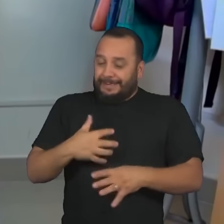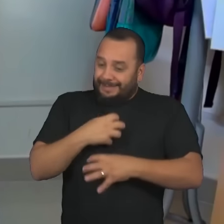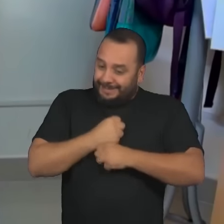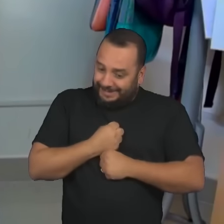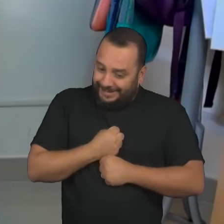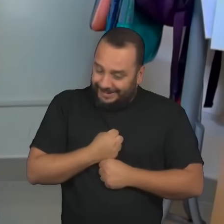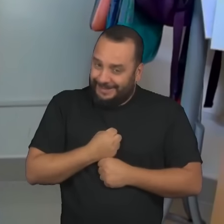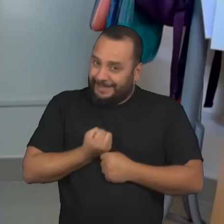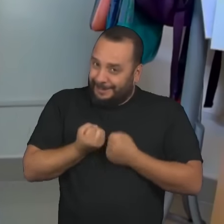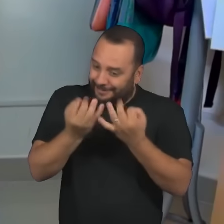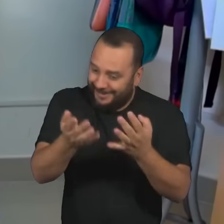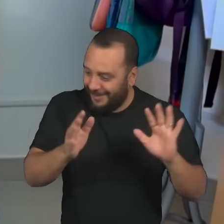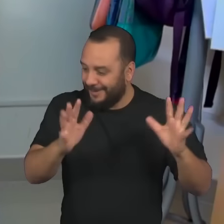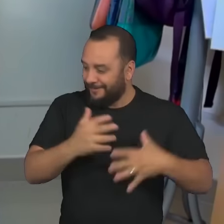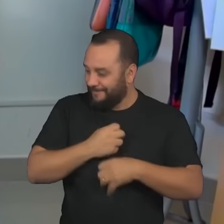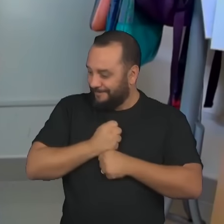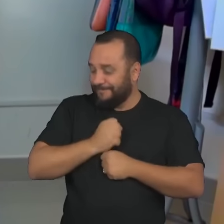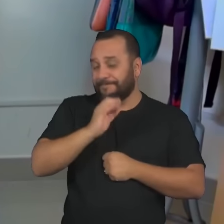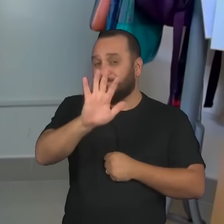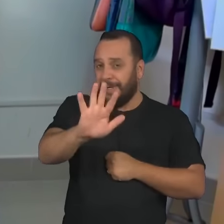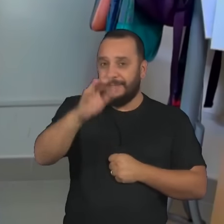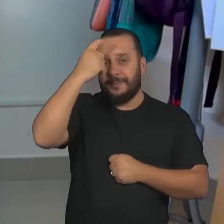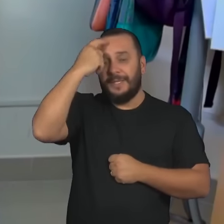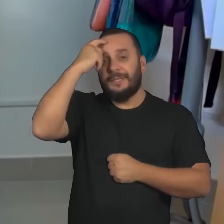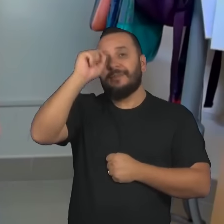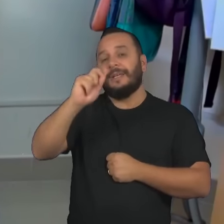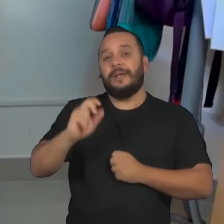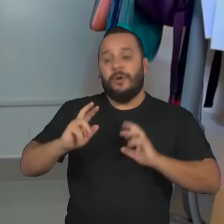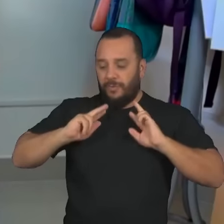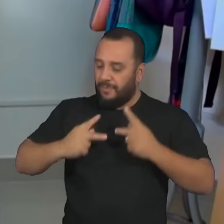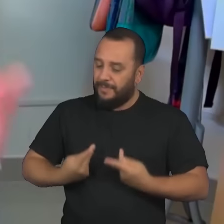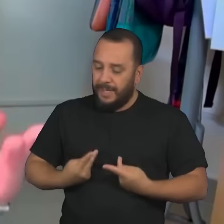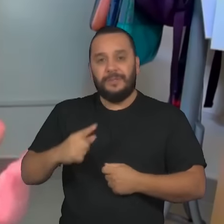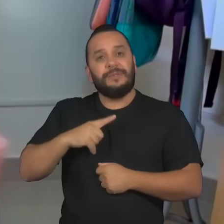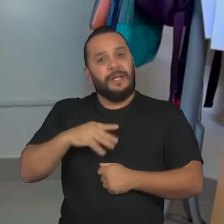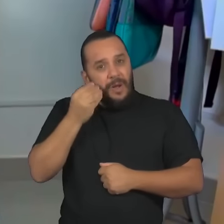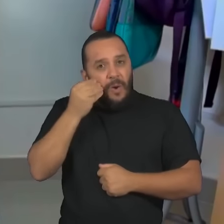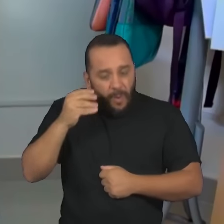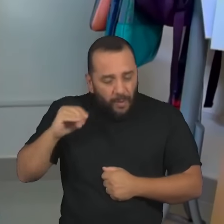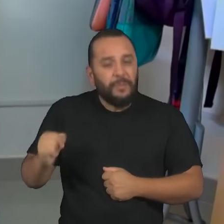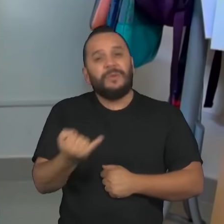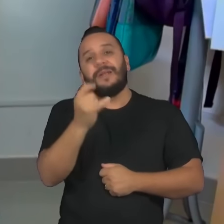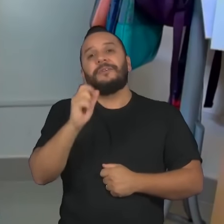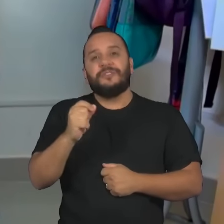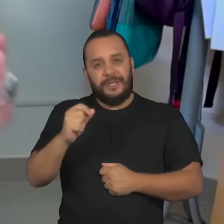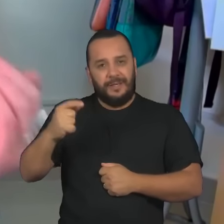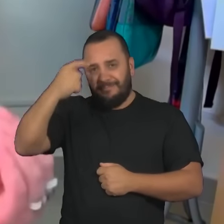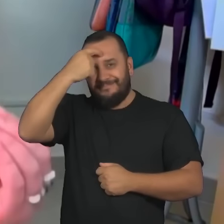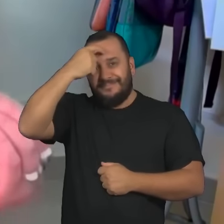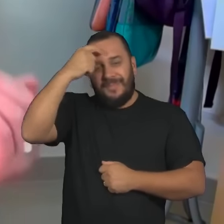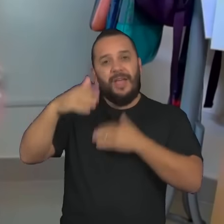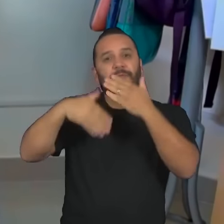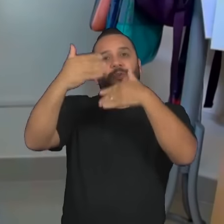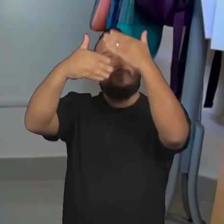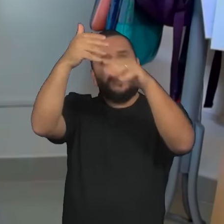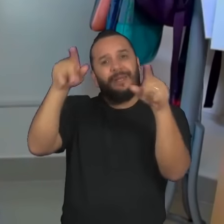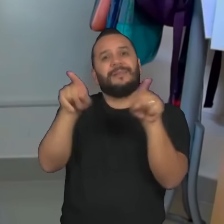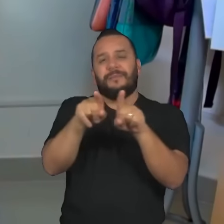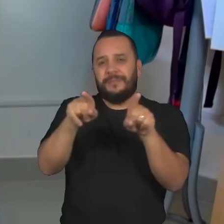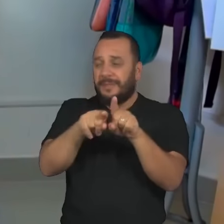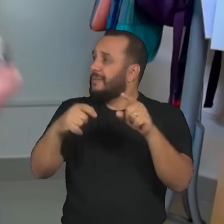forte, é pensando que o ser humano tem uma chance ímpar de evoluir, de repensar o seu lugar nesse